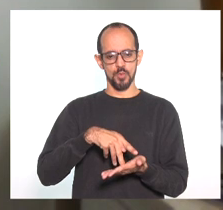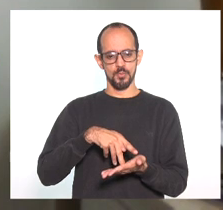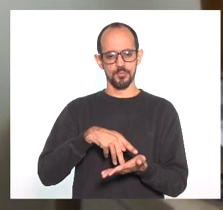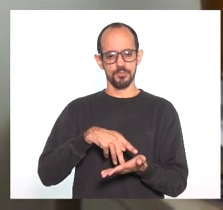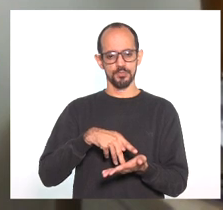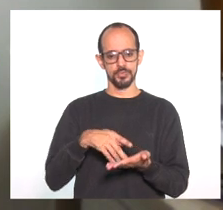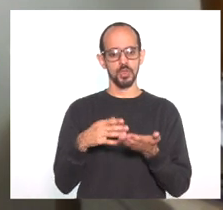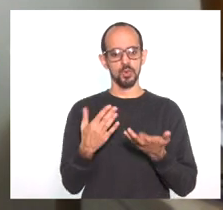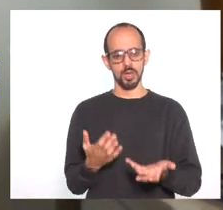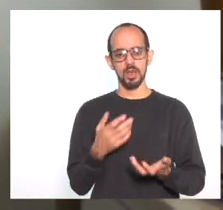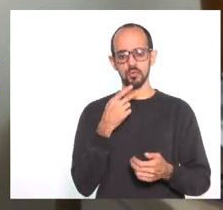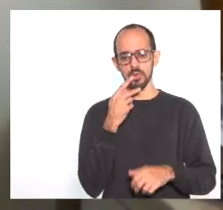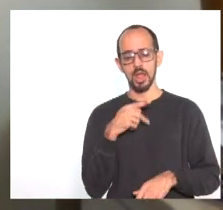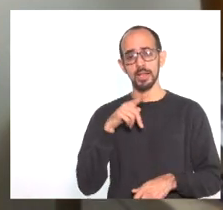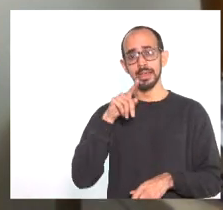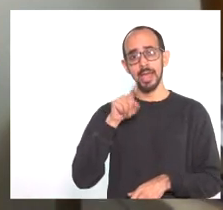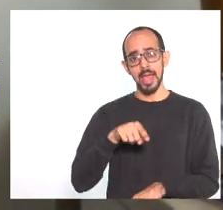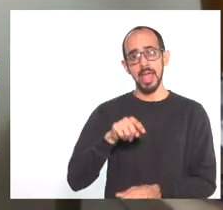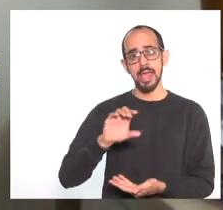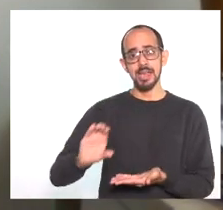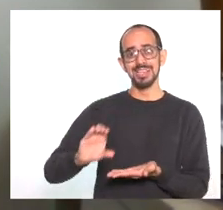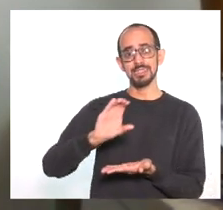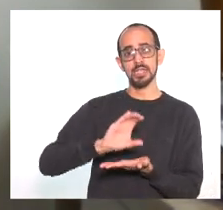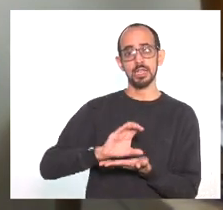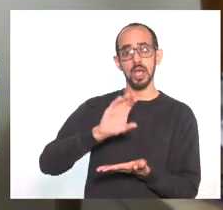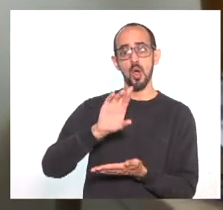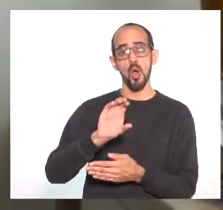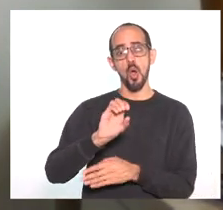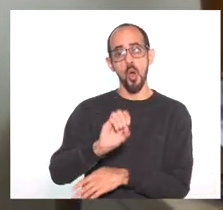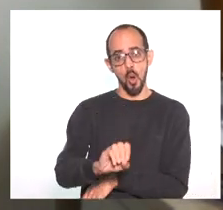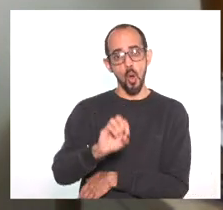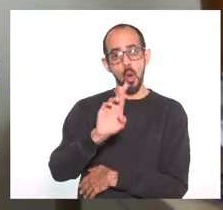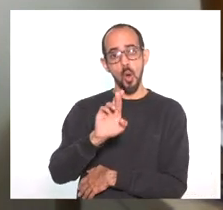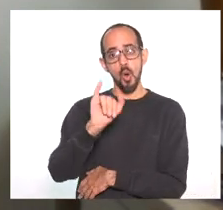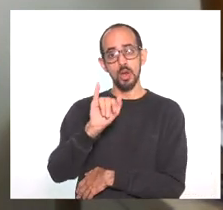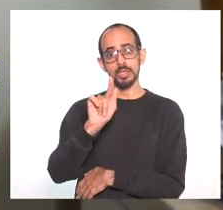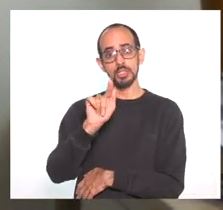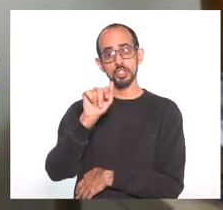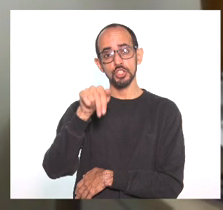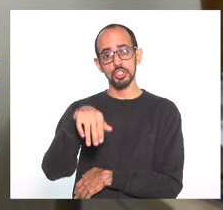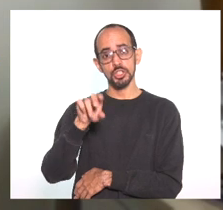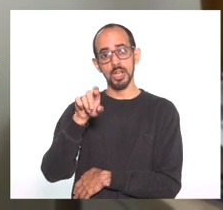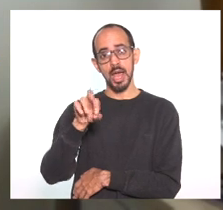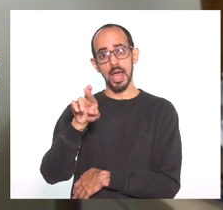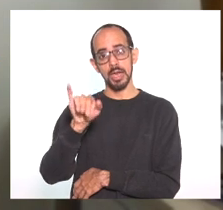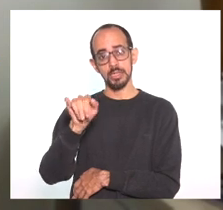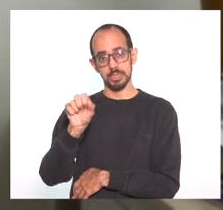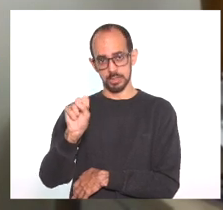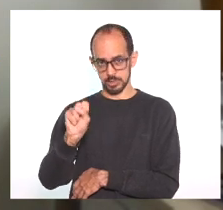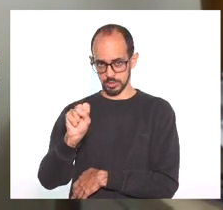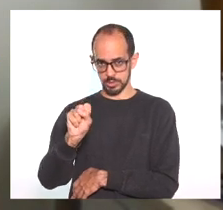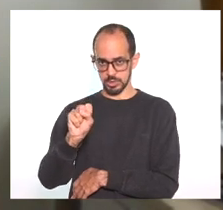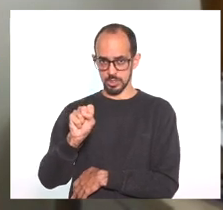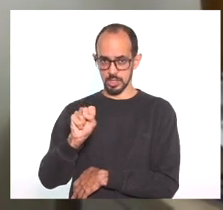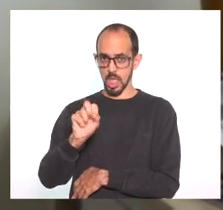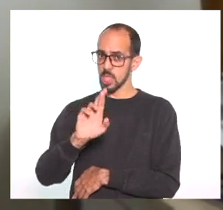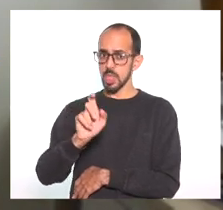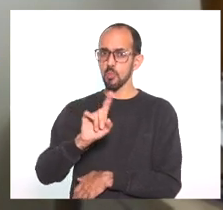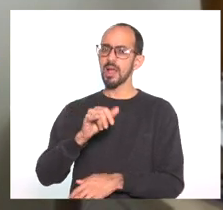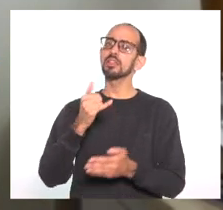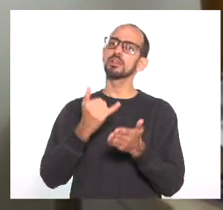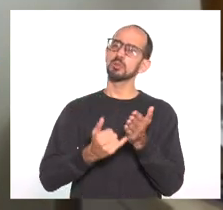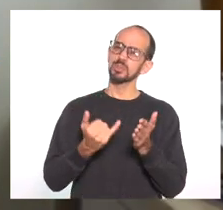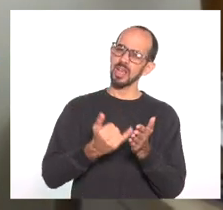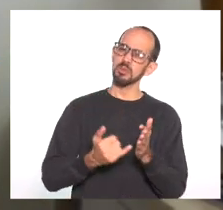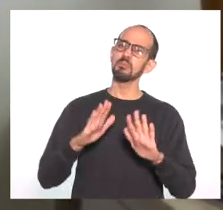de originárias. E eu tinha escrito lá anteriormente de não tributárias. Claro que ela é não tributária, mas fica